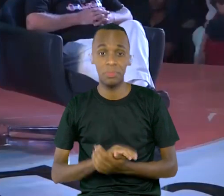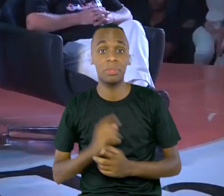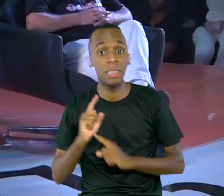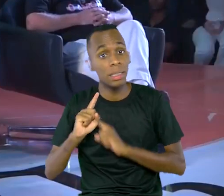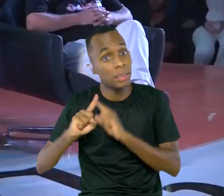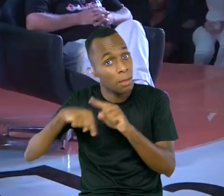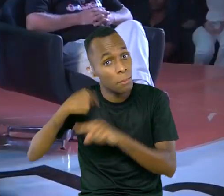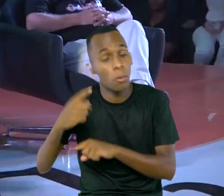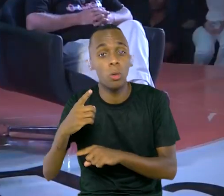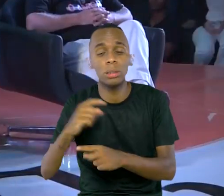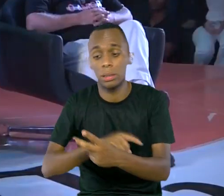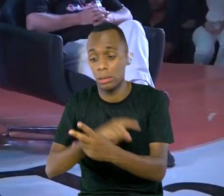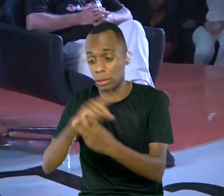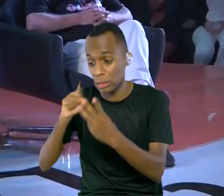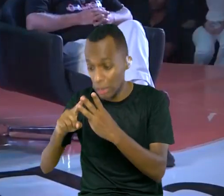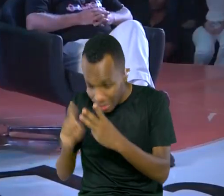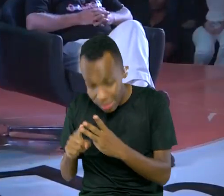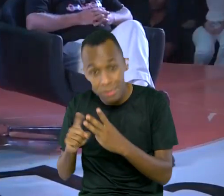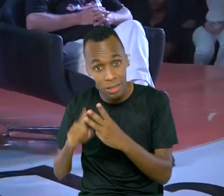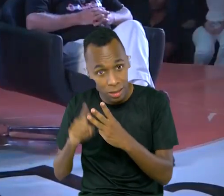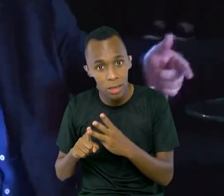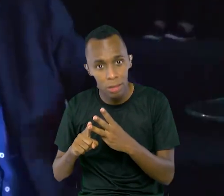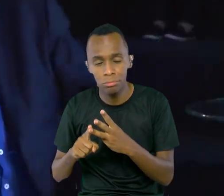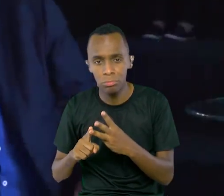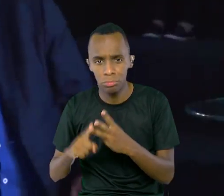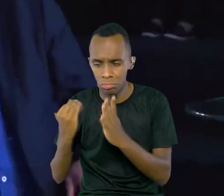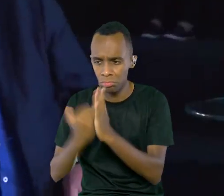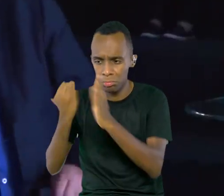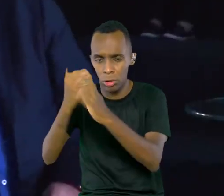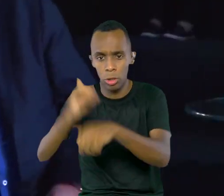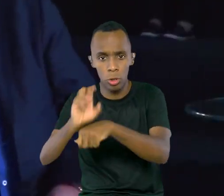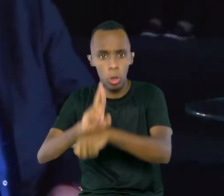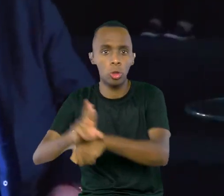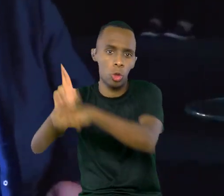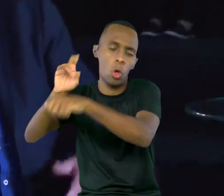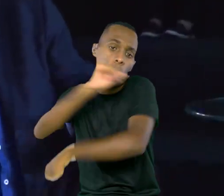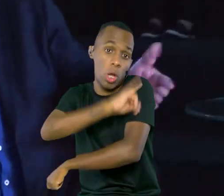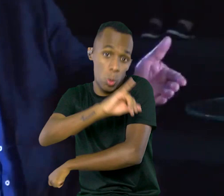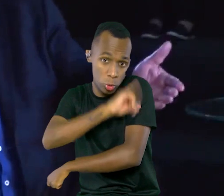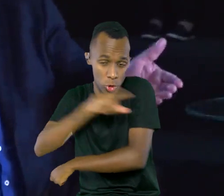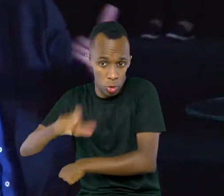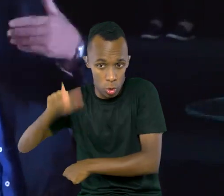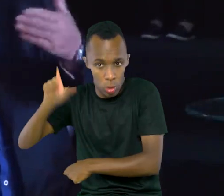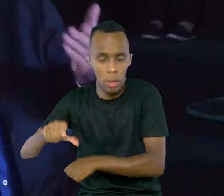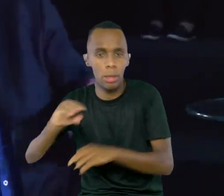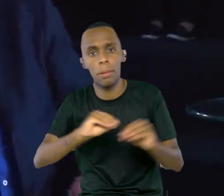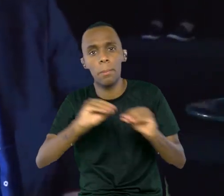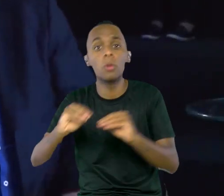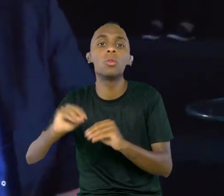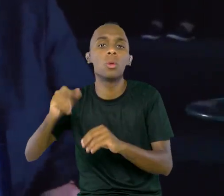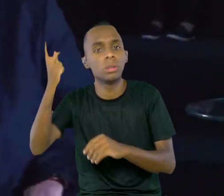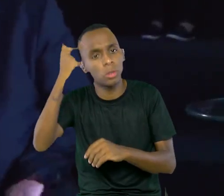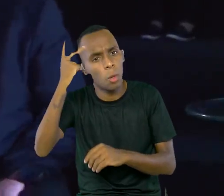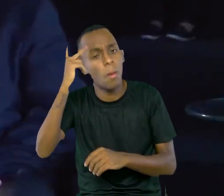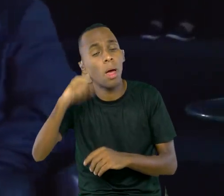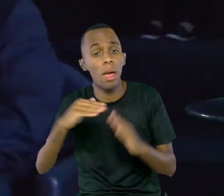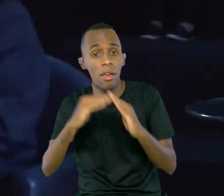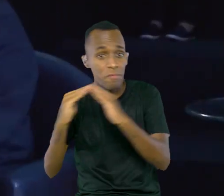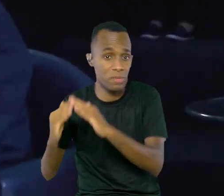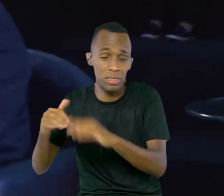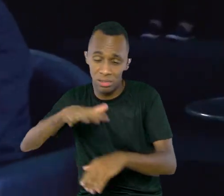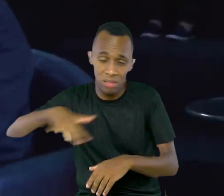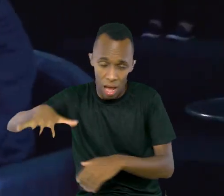venceu. Depois de Darcy Ribeiro, o brasileiro mais honrado com título de doutorado é o carioca, que vive em São Paulo. Aliás,